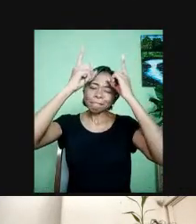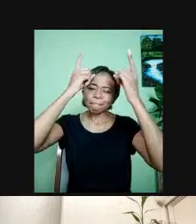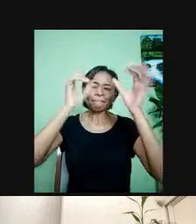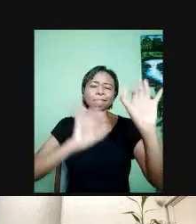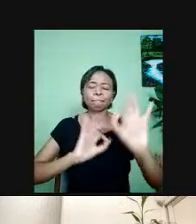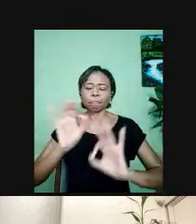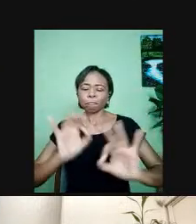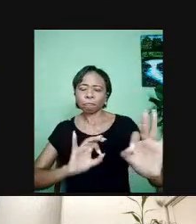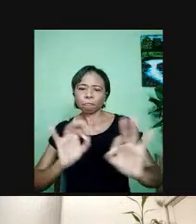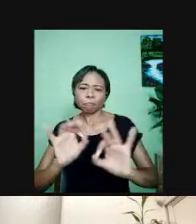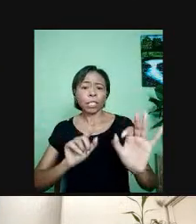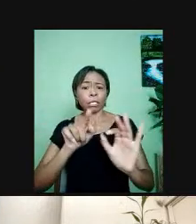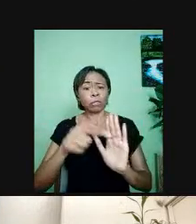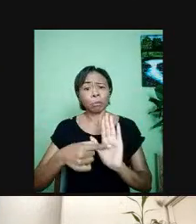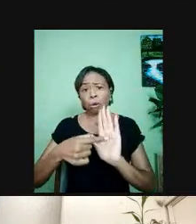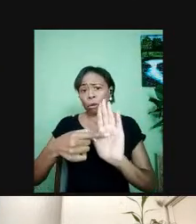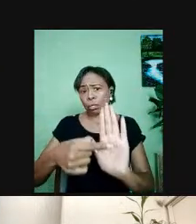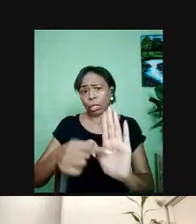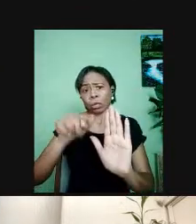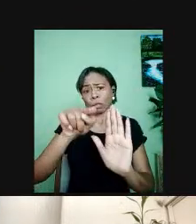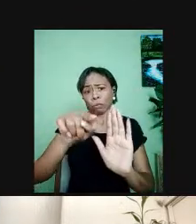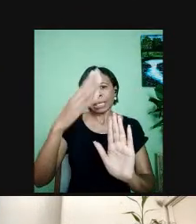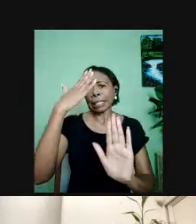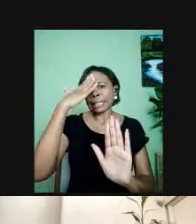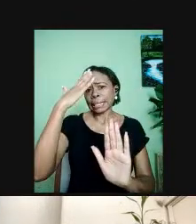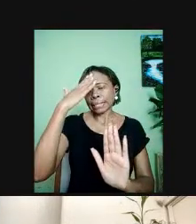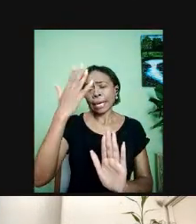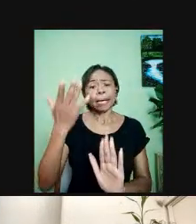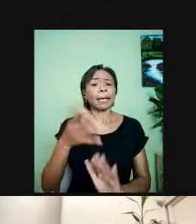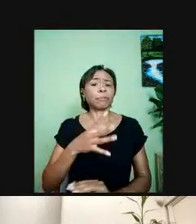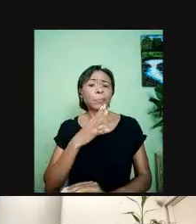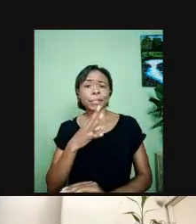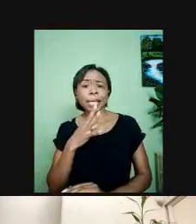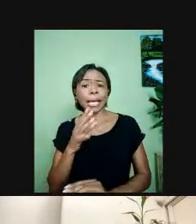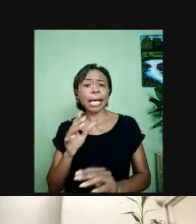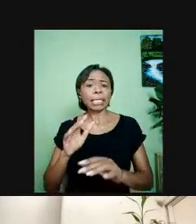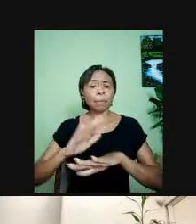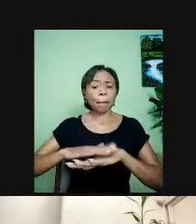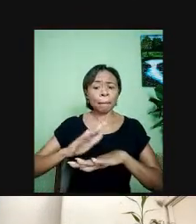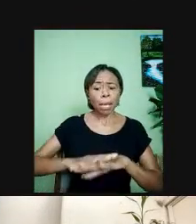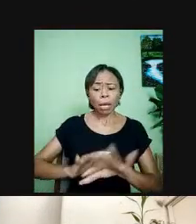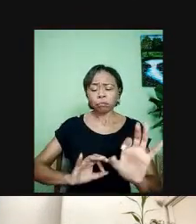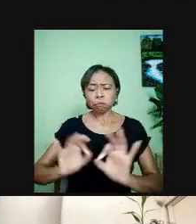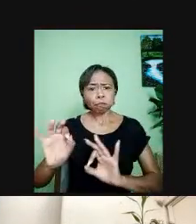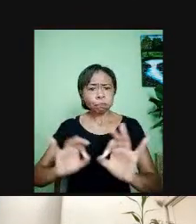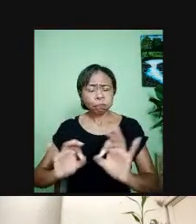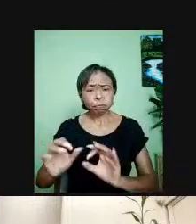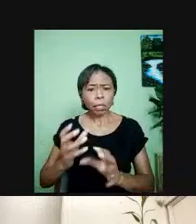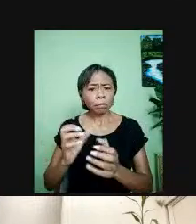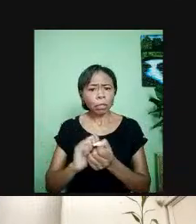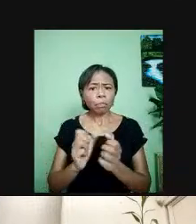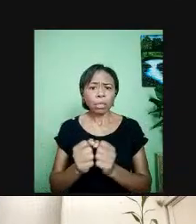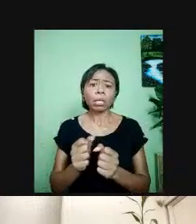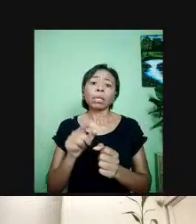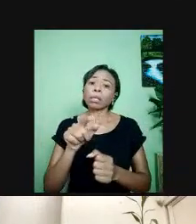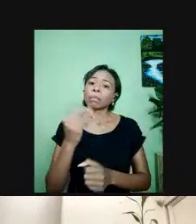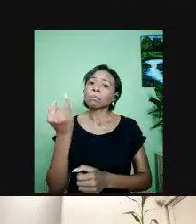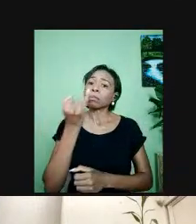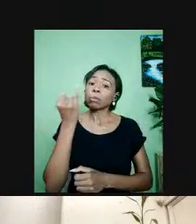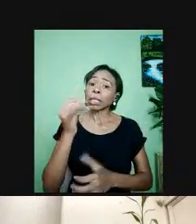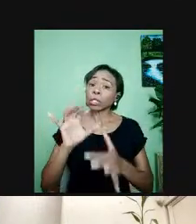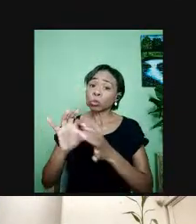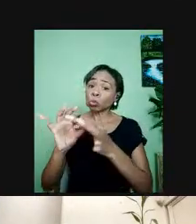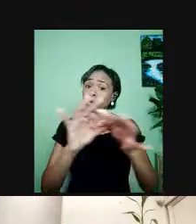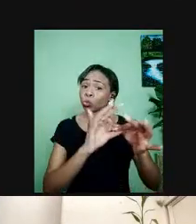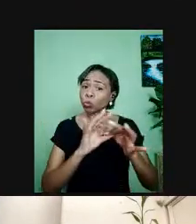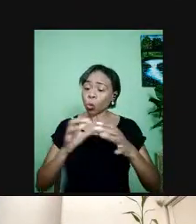que você tem, o melhor que você sabe. Prestar atenção e ver o quão é importante ter uma rede, né, de pessoas que possam